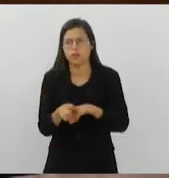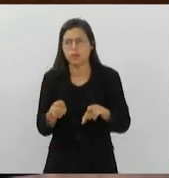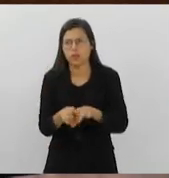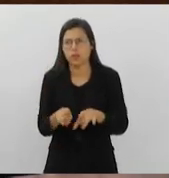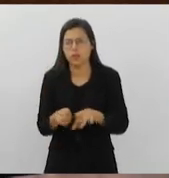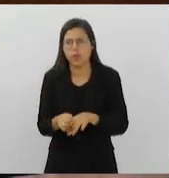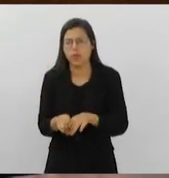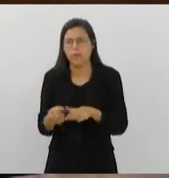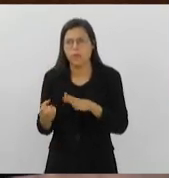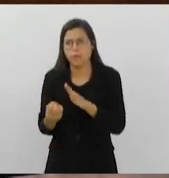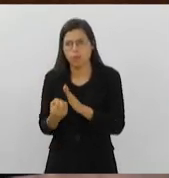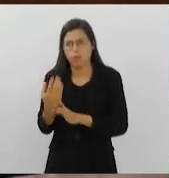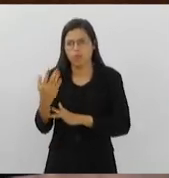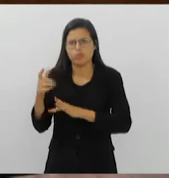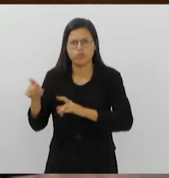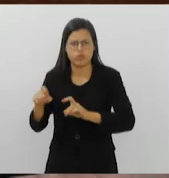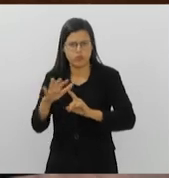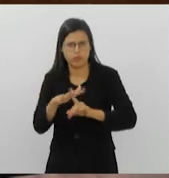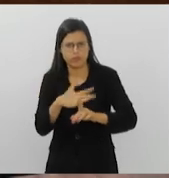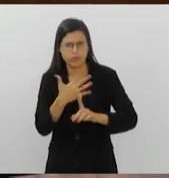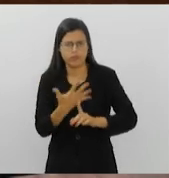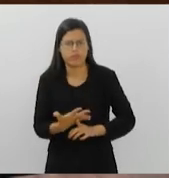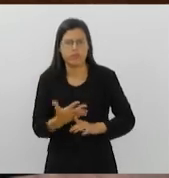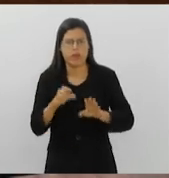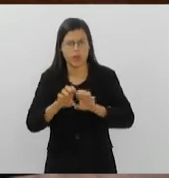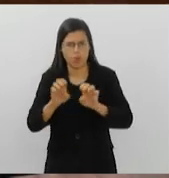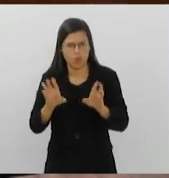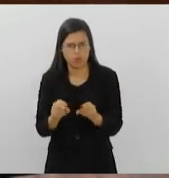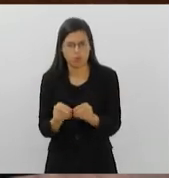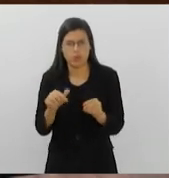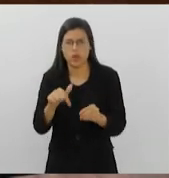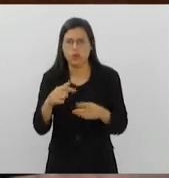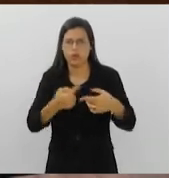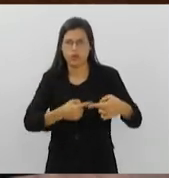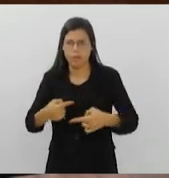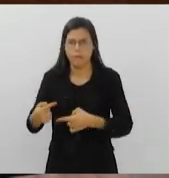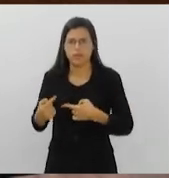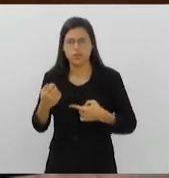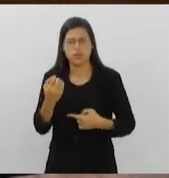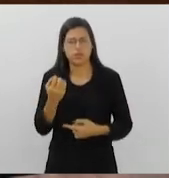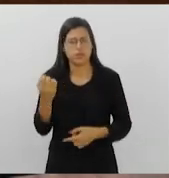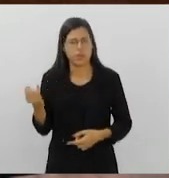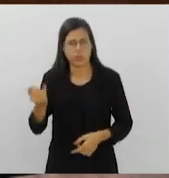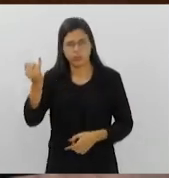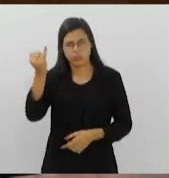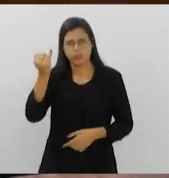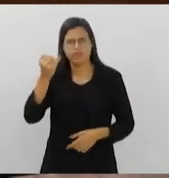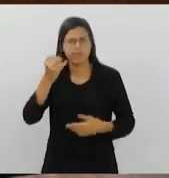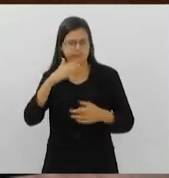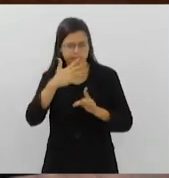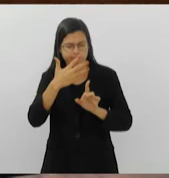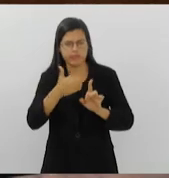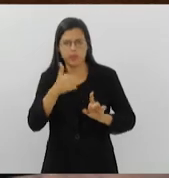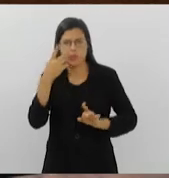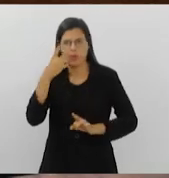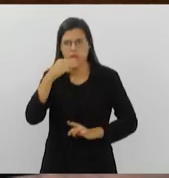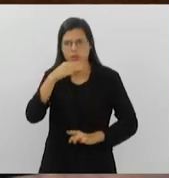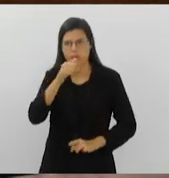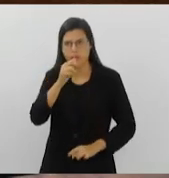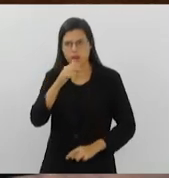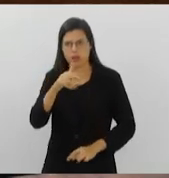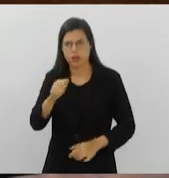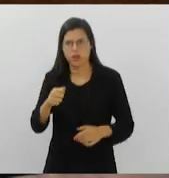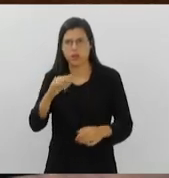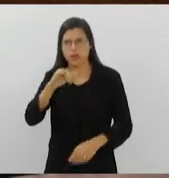Então, esse é um debate central, então, parabenizar a deputada Marina por essa excelente iniciativa. E aproveitar, deputada Marina,